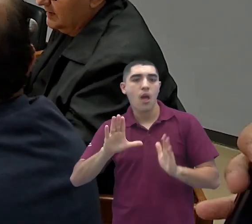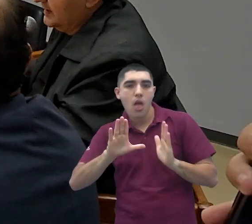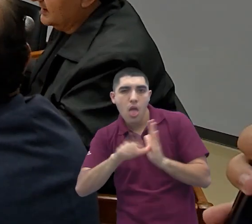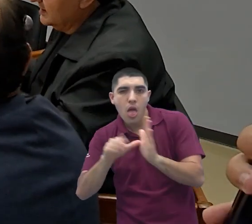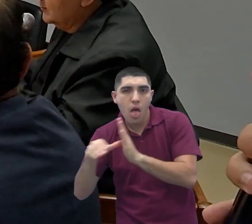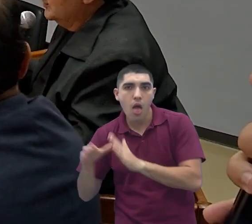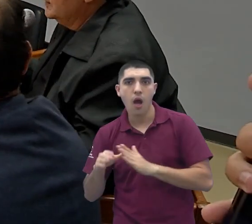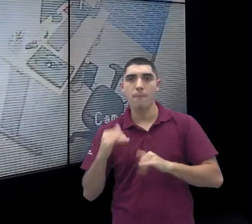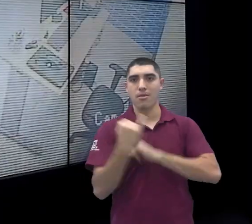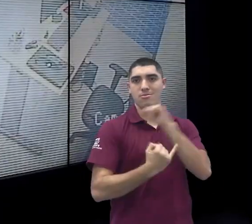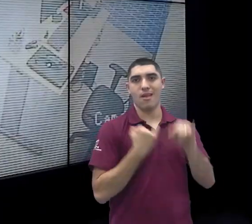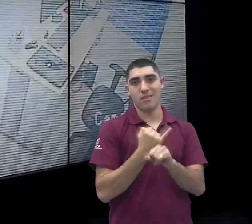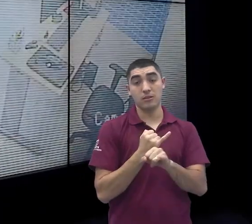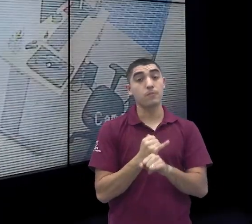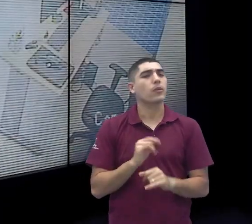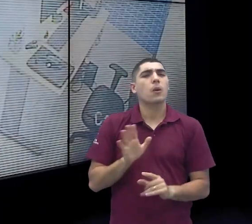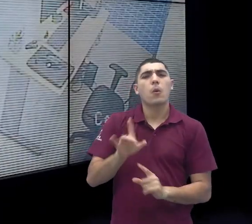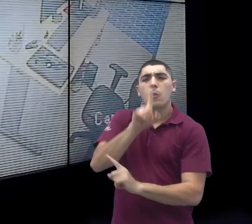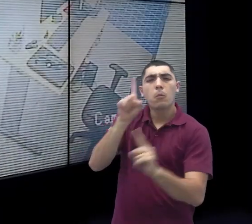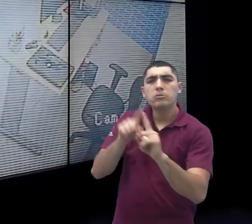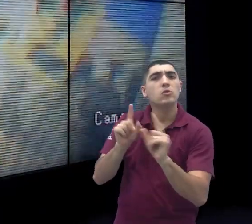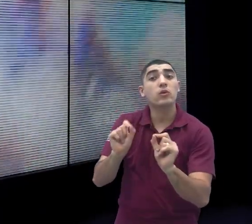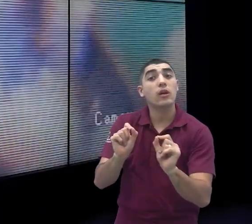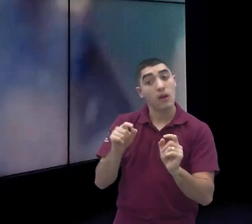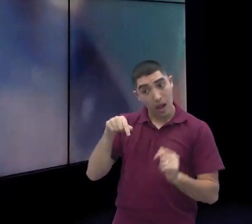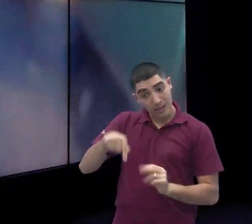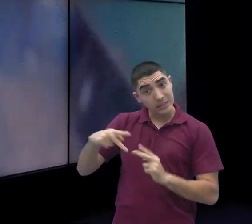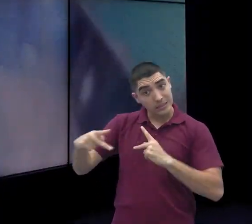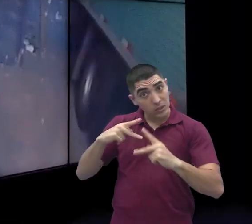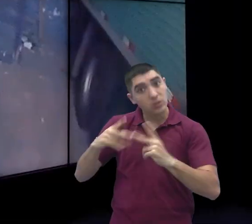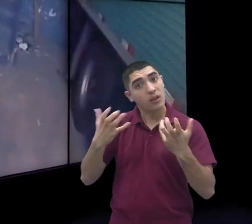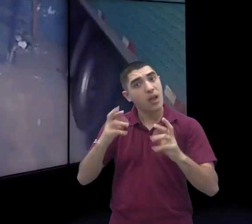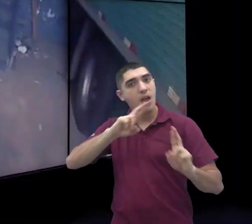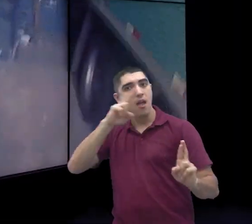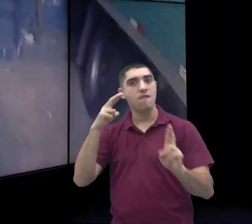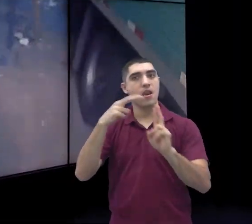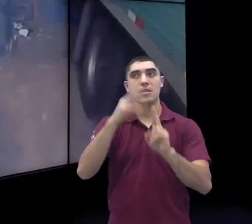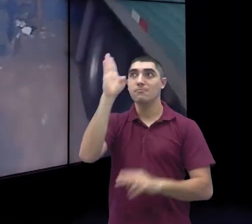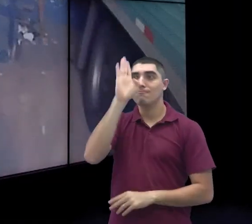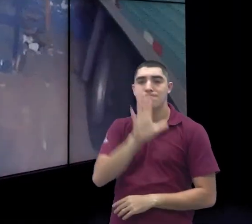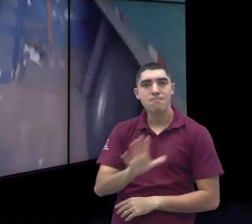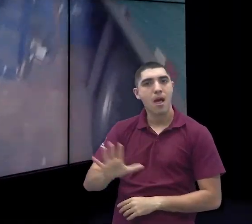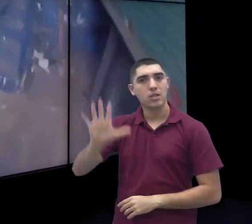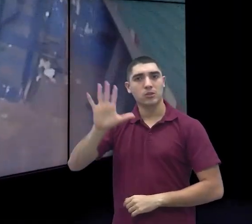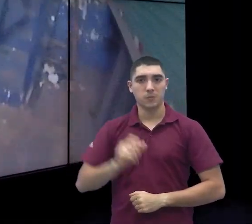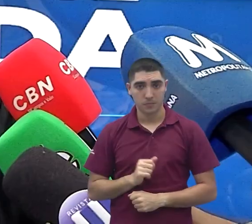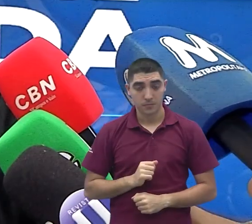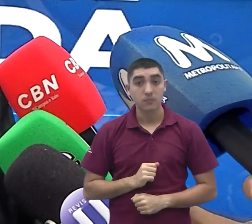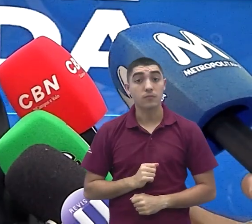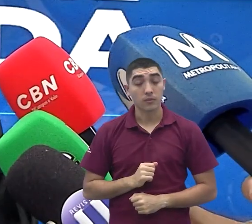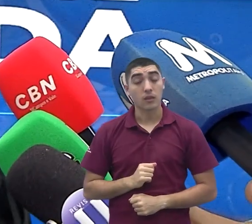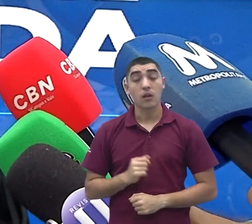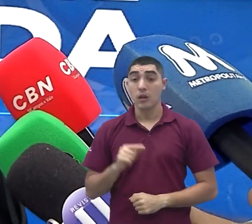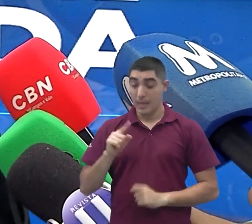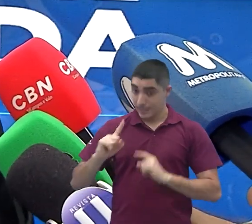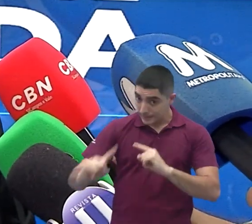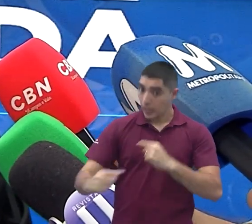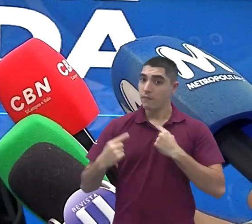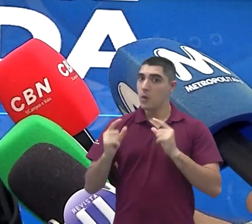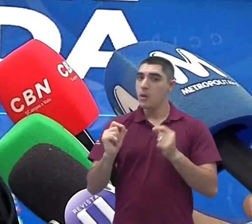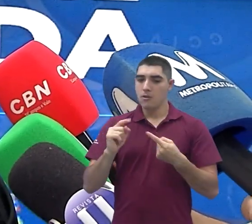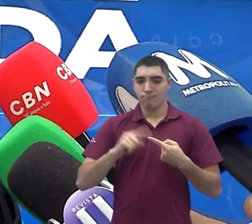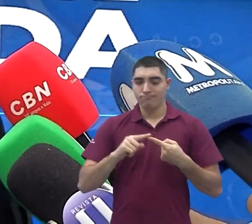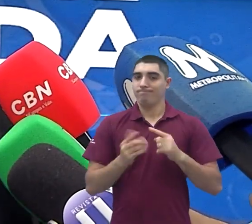virtuais. O objetivo é manter São José dos Campos como referência nacional em segurança pública. Isso sempre é um grande desafio, é